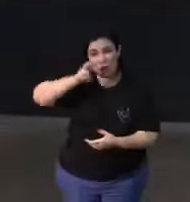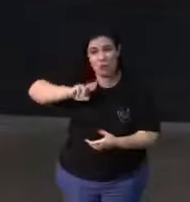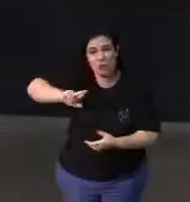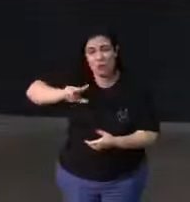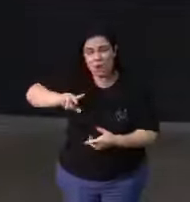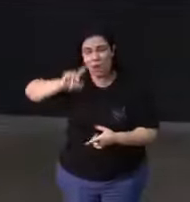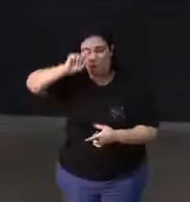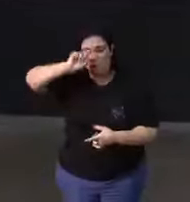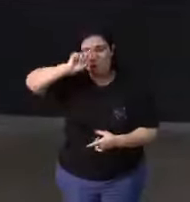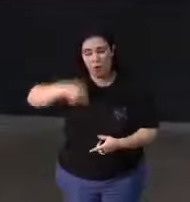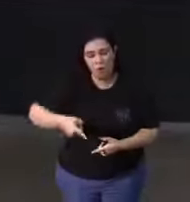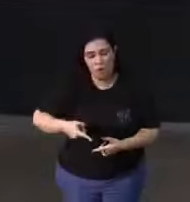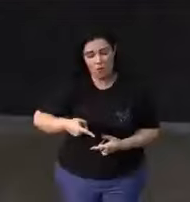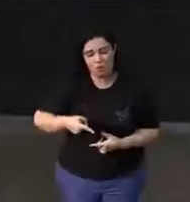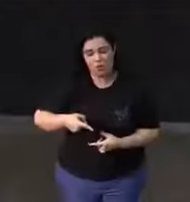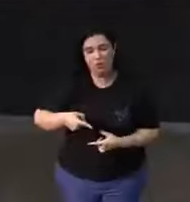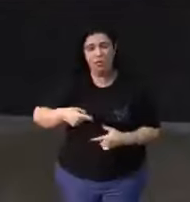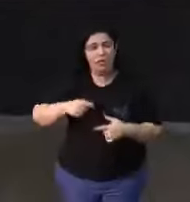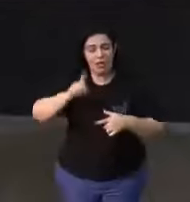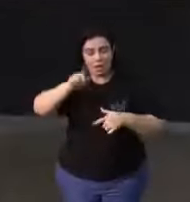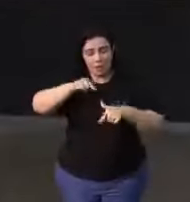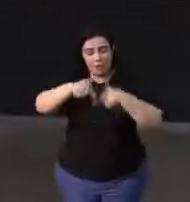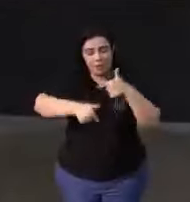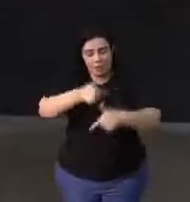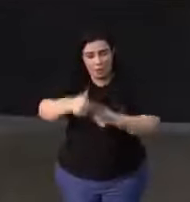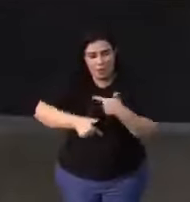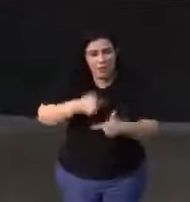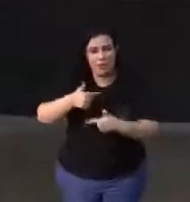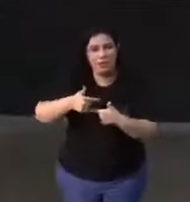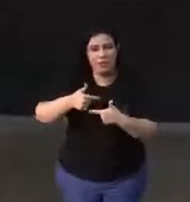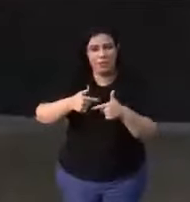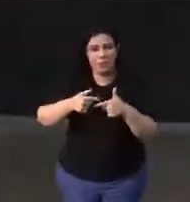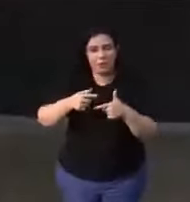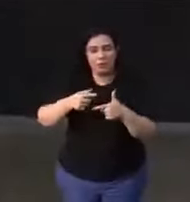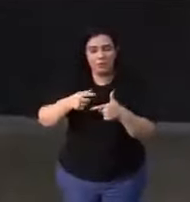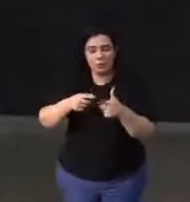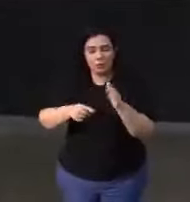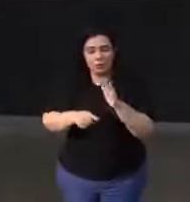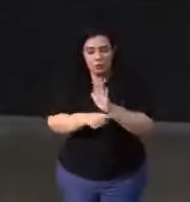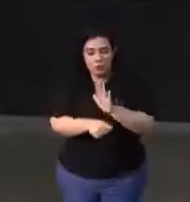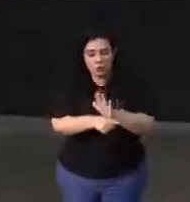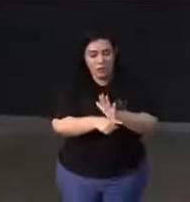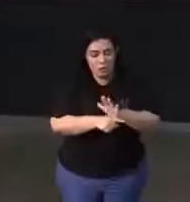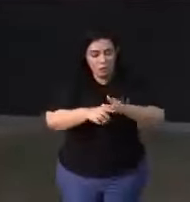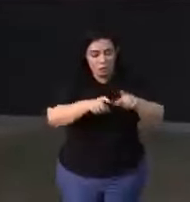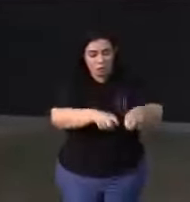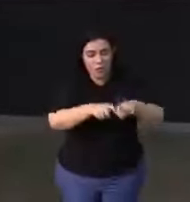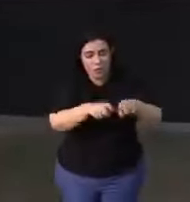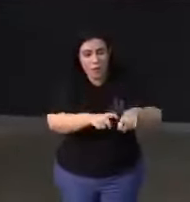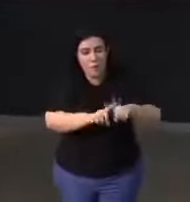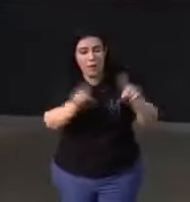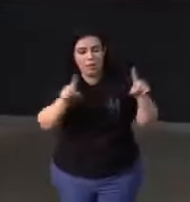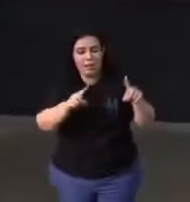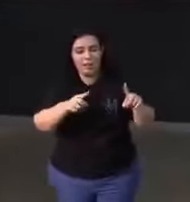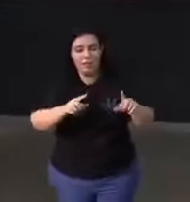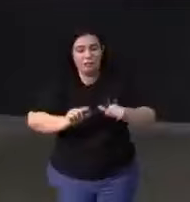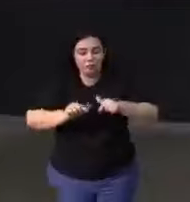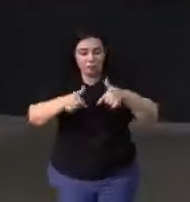para dar ordens, ele chega para trabalhar, ele chega para poder ajuntar nos celeiros, e ele faz o seu mé.